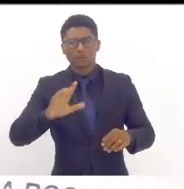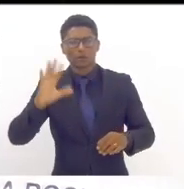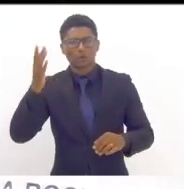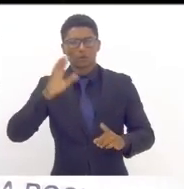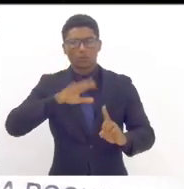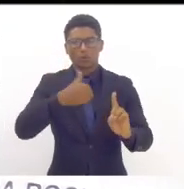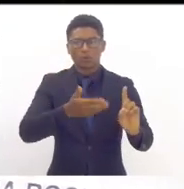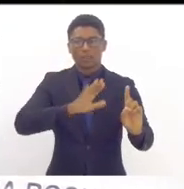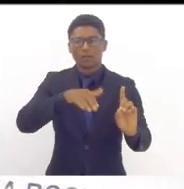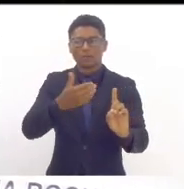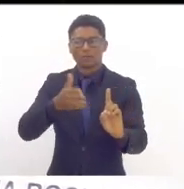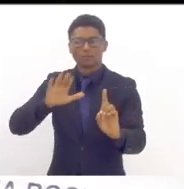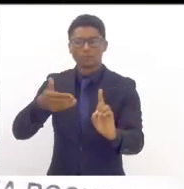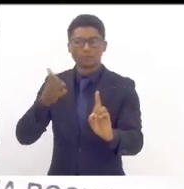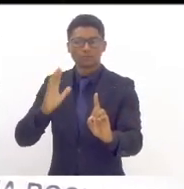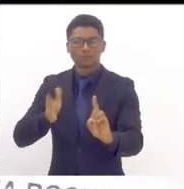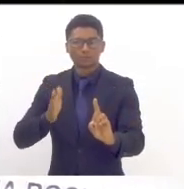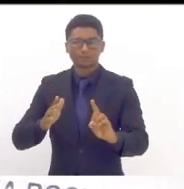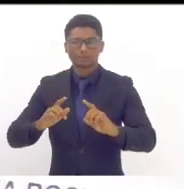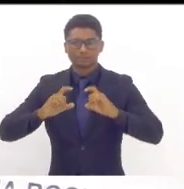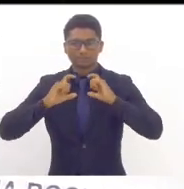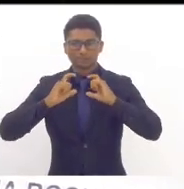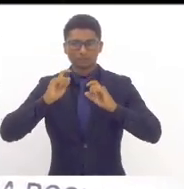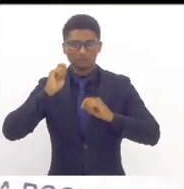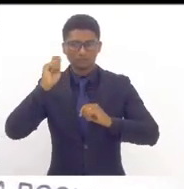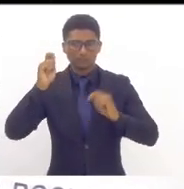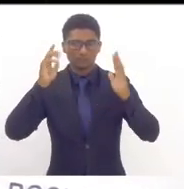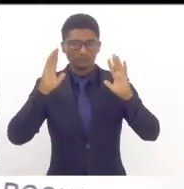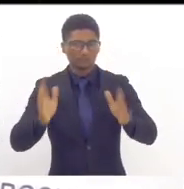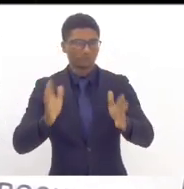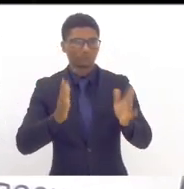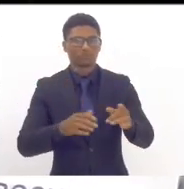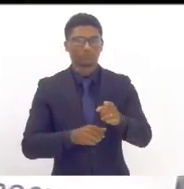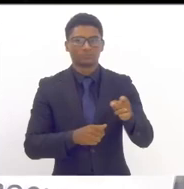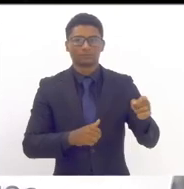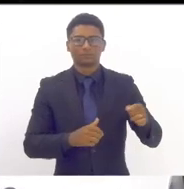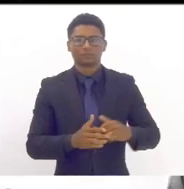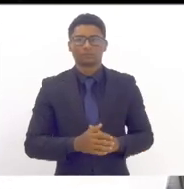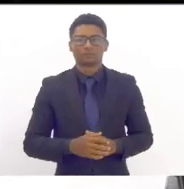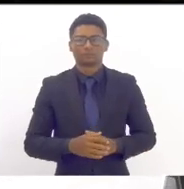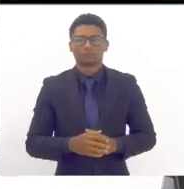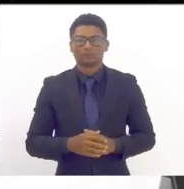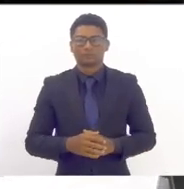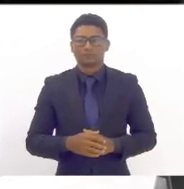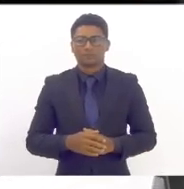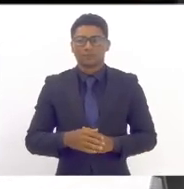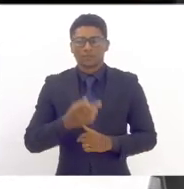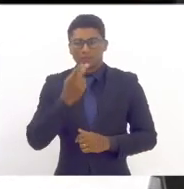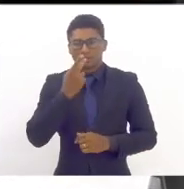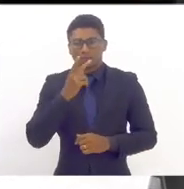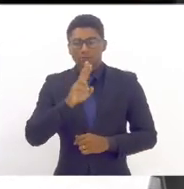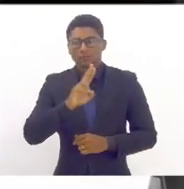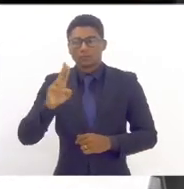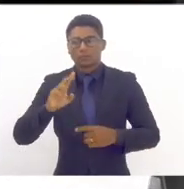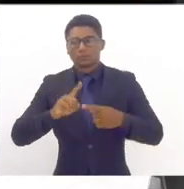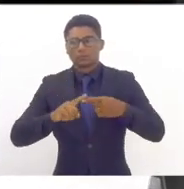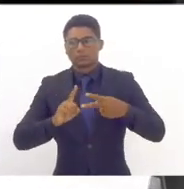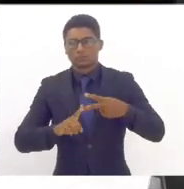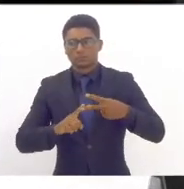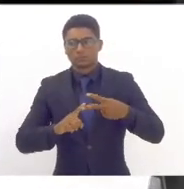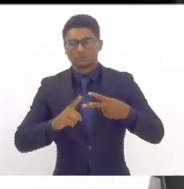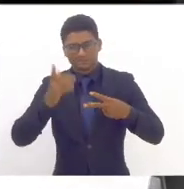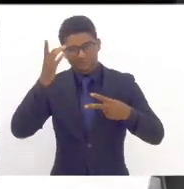a grande realeza de receber essa homenagem. E eu queria destacar dois nomes. Acho que todas as vezes que alguém